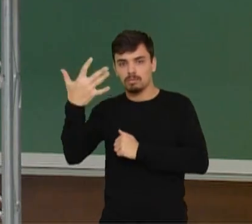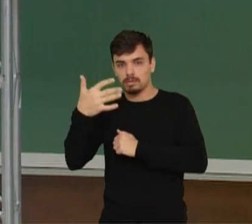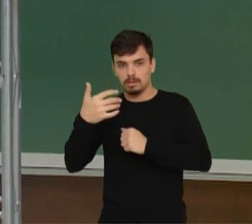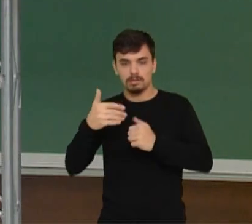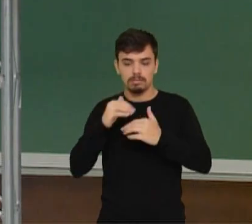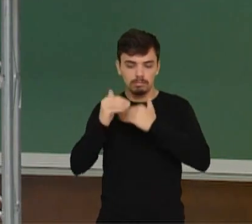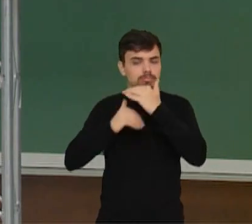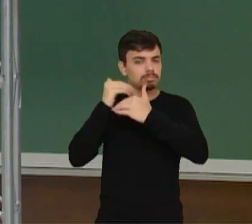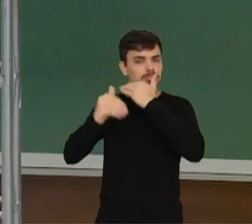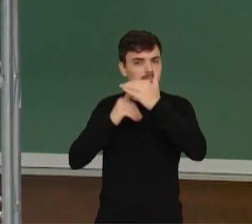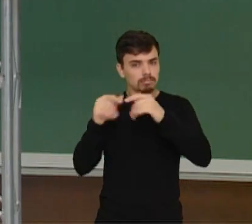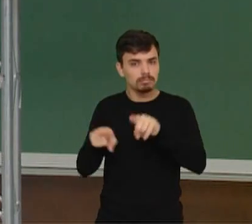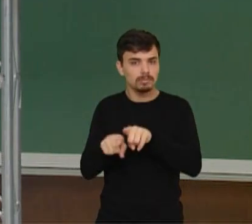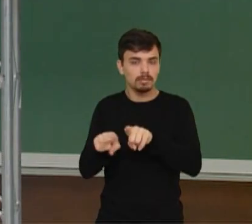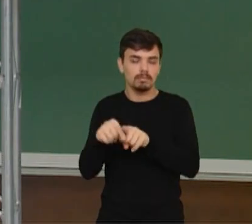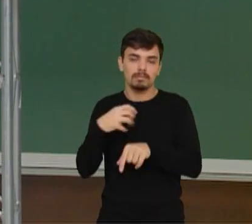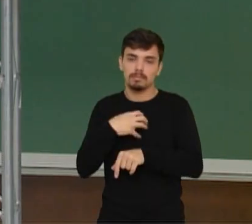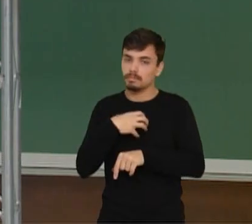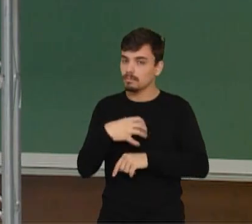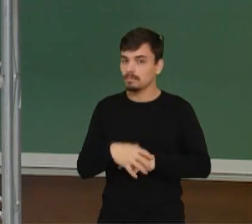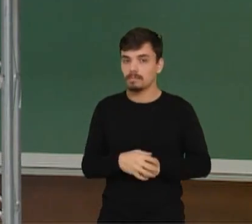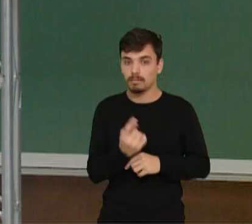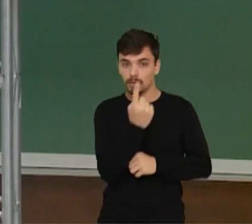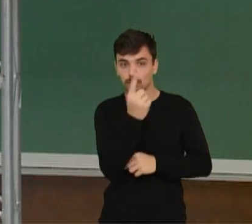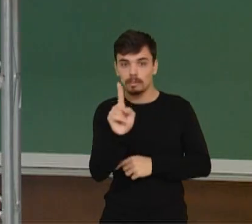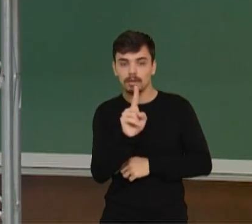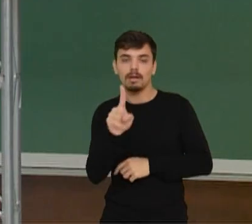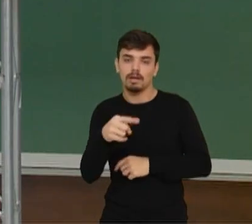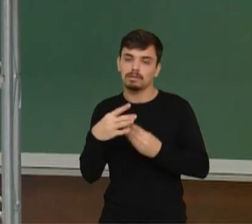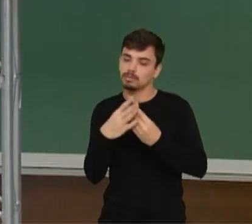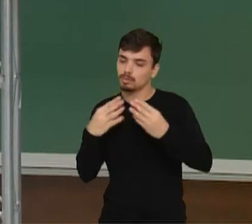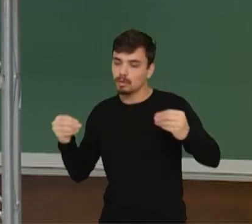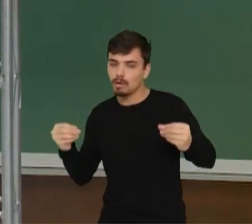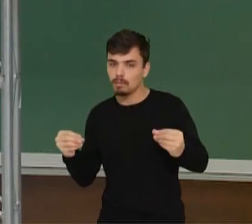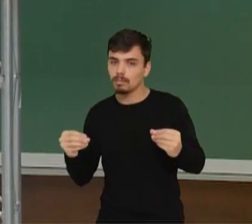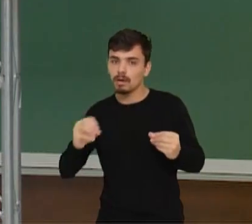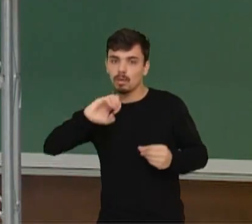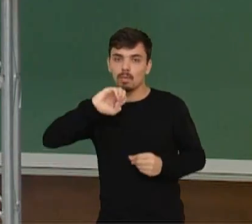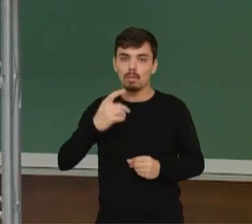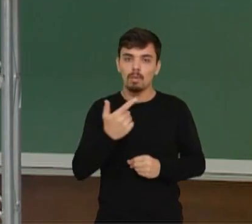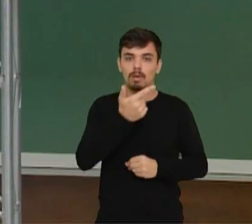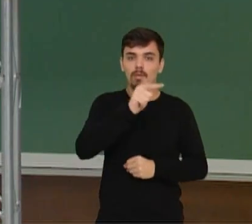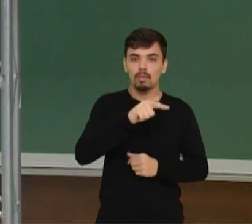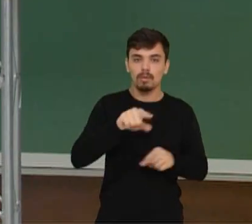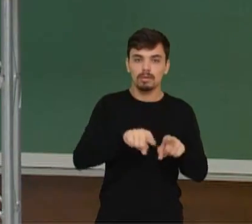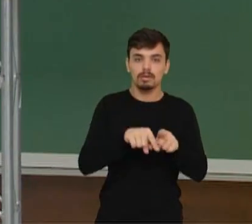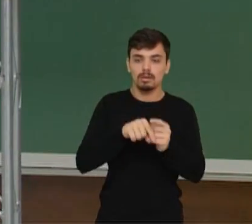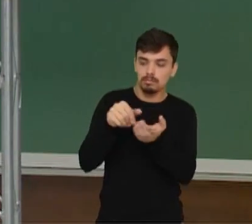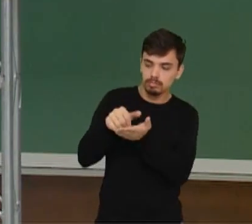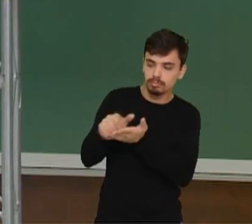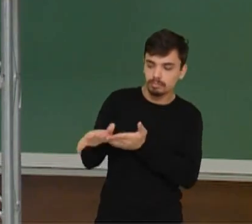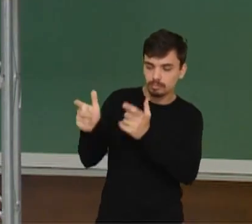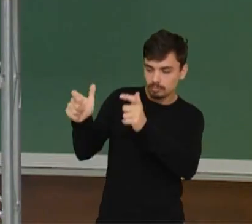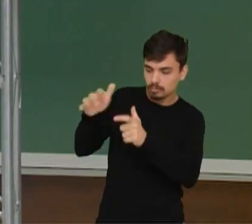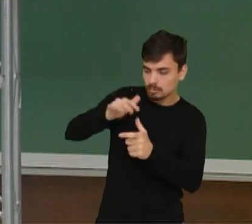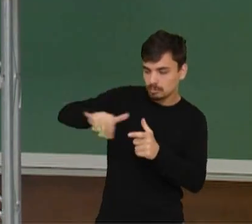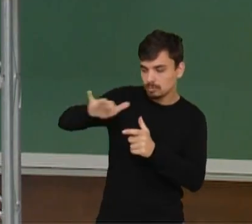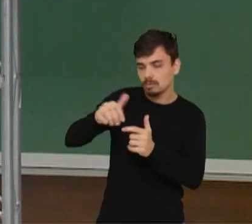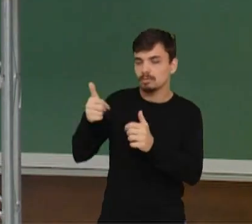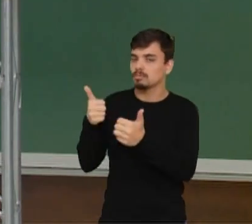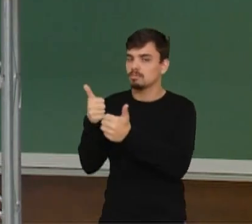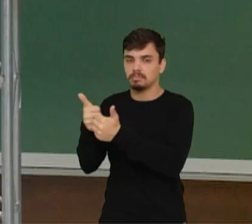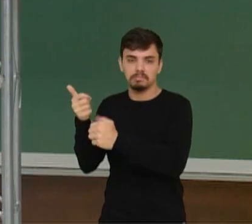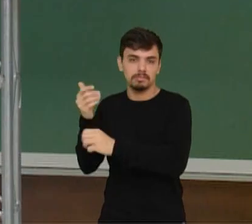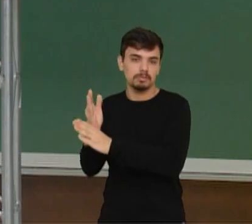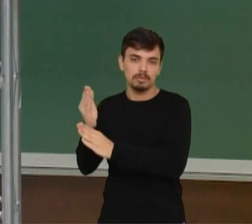da evolução dessas espécies. Ou uma delas acaba sendo extinta, ou vai ser expulsa do território, vai ter que ocupar um outro